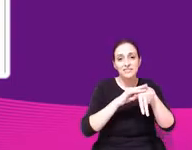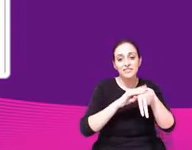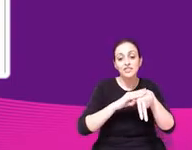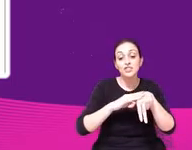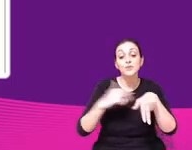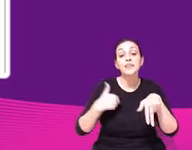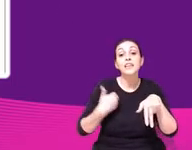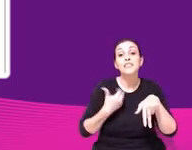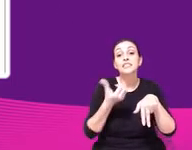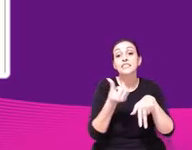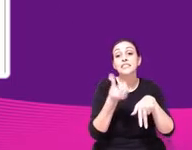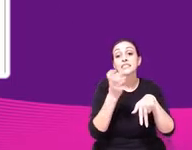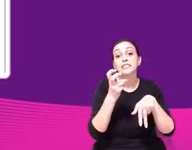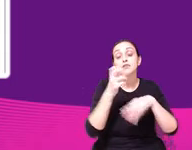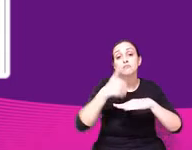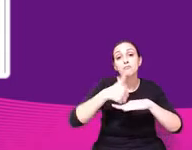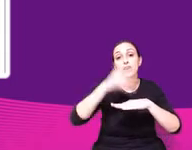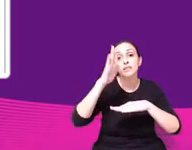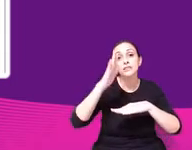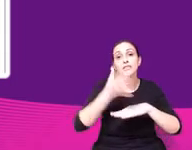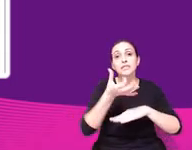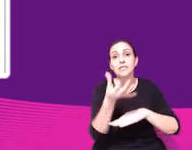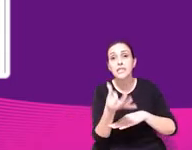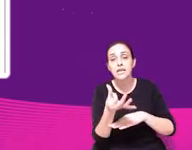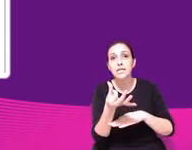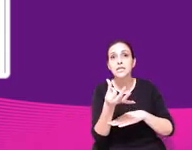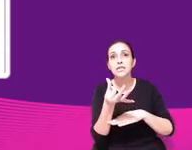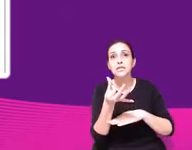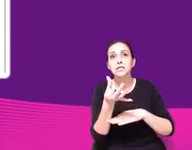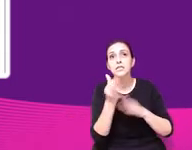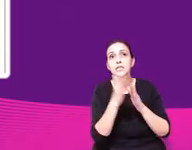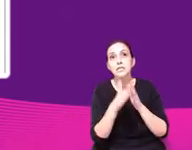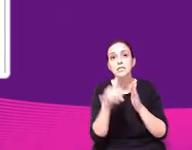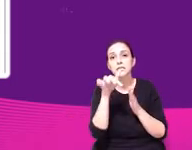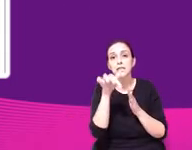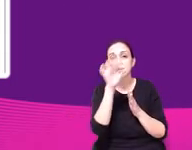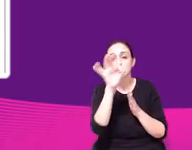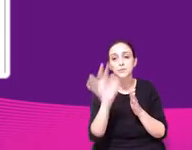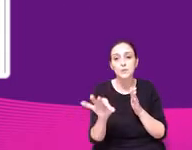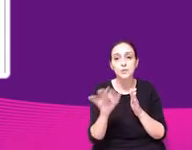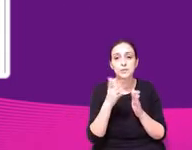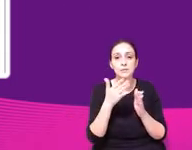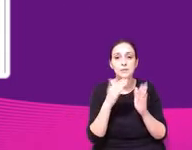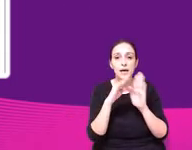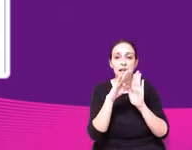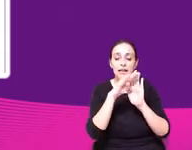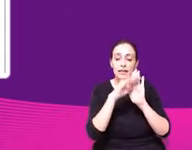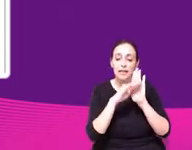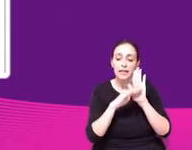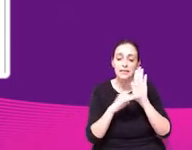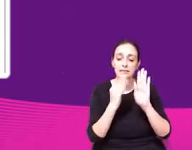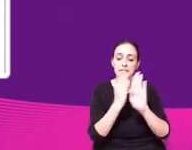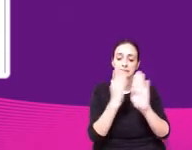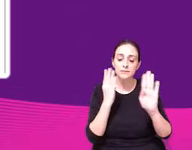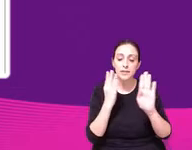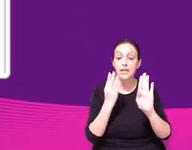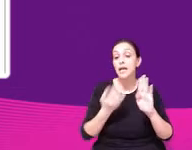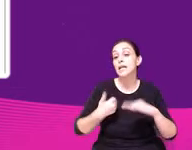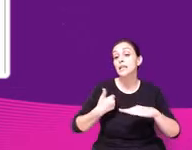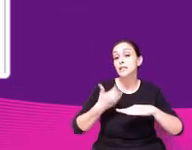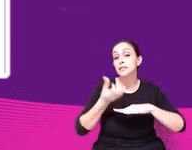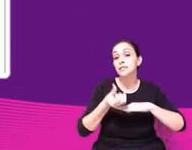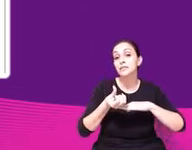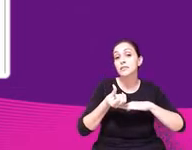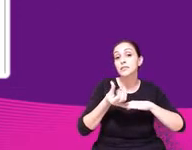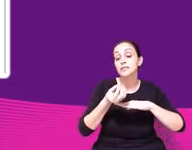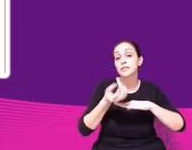anos e que 6%, 6,7% dos pacientes em lista de espera tinham mais de 60 anos. Significava